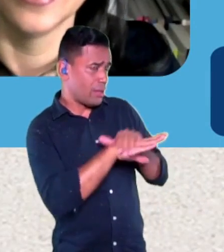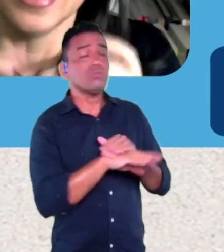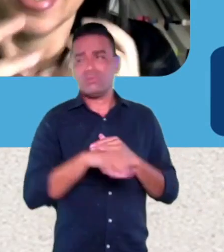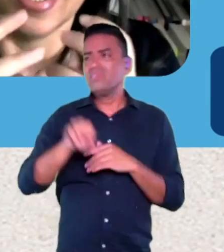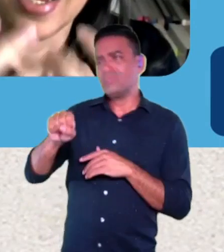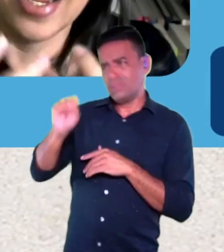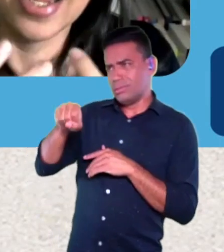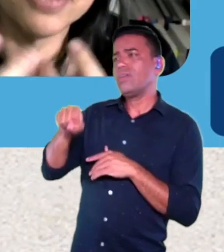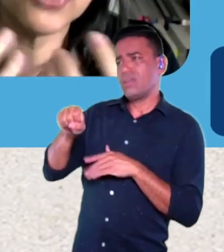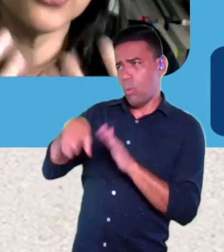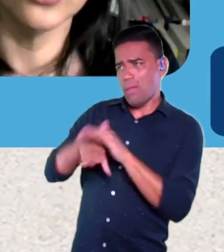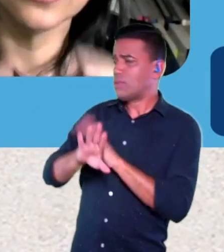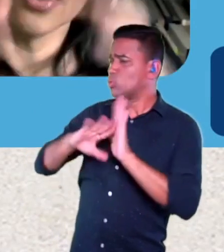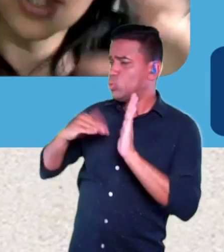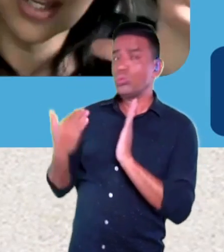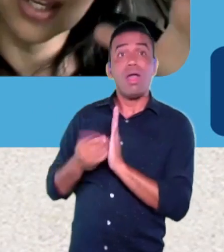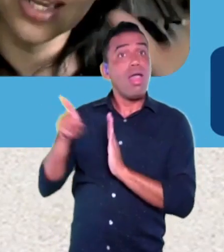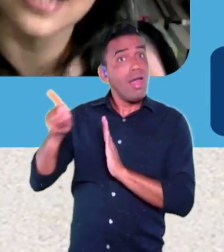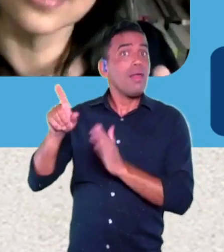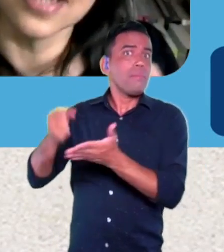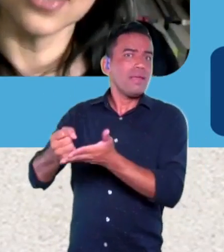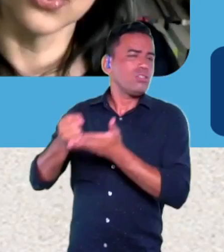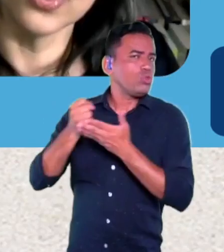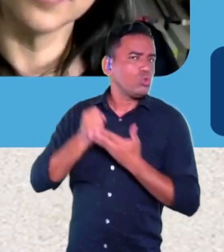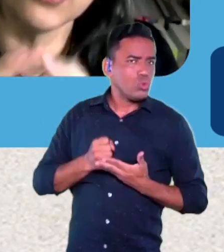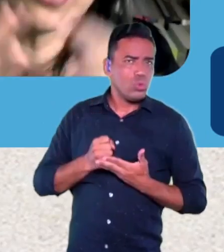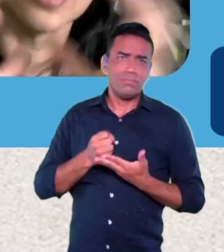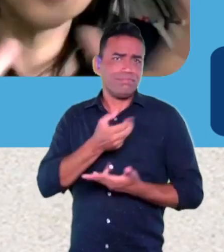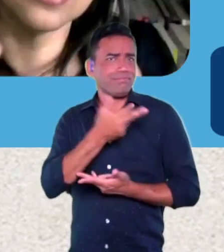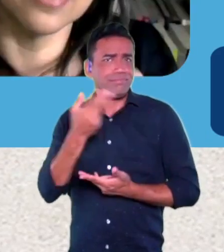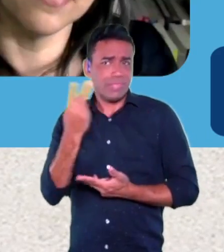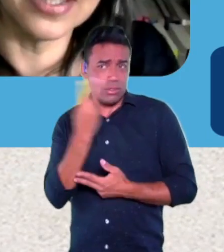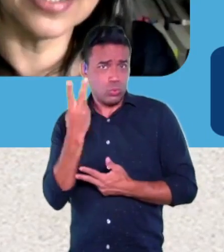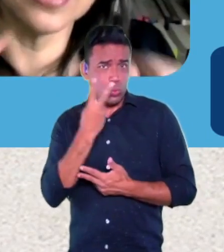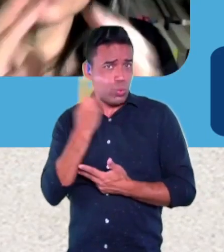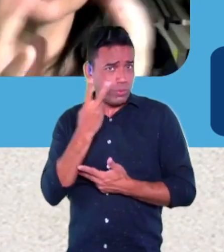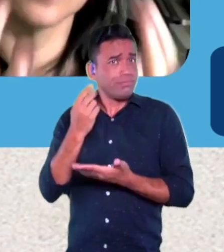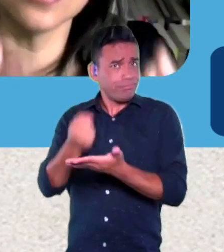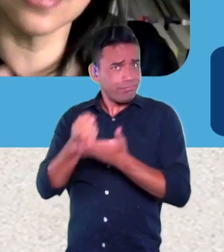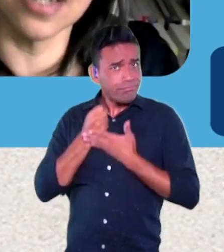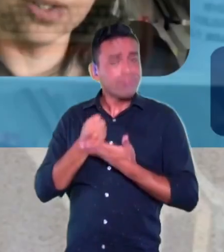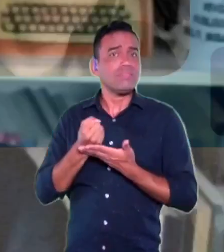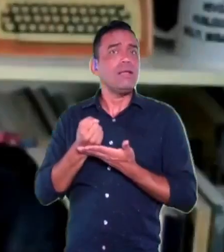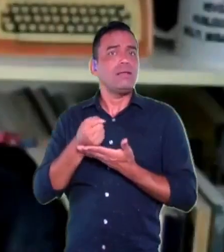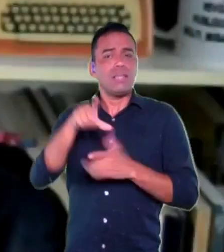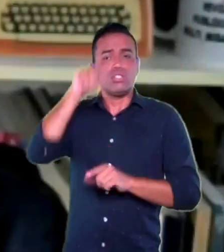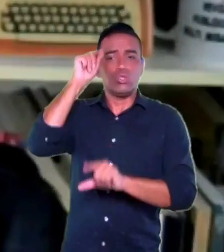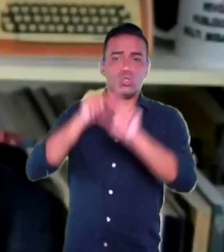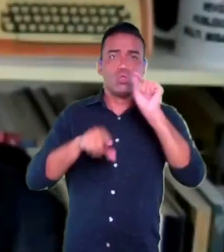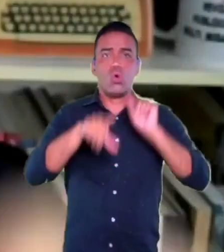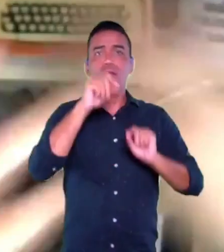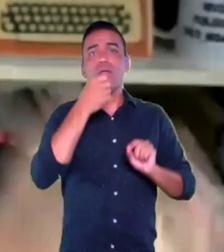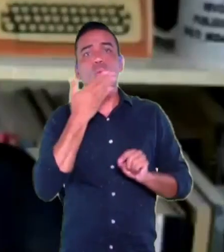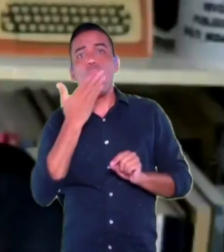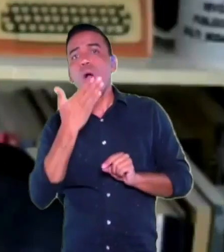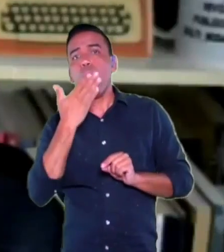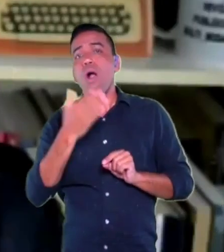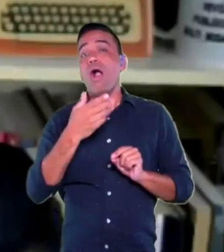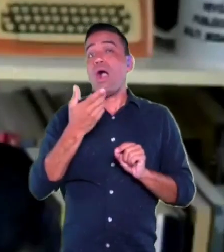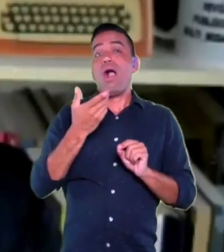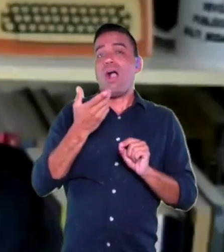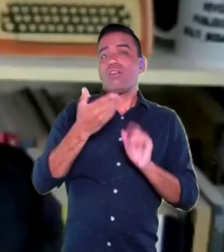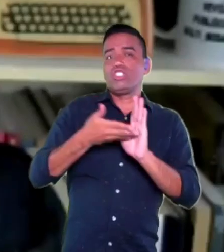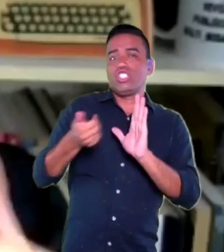guardado. Ela me ajudou, então, elas, né, as duas me ajudaram a fazer essa seleção de poemas, excluir um